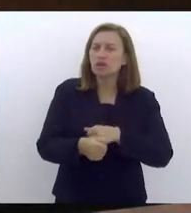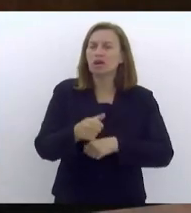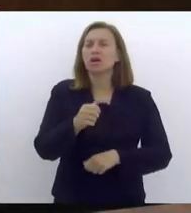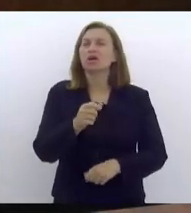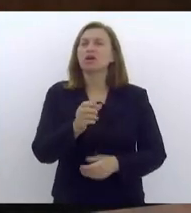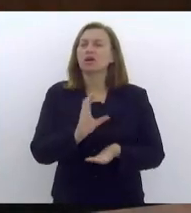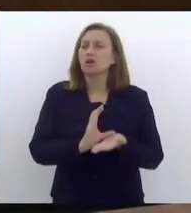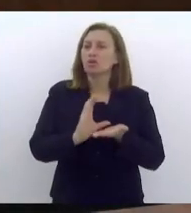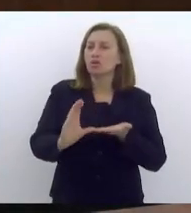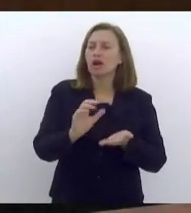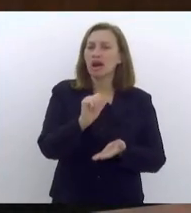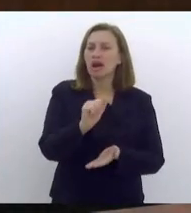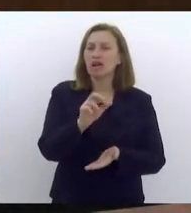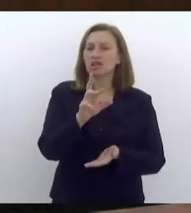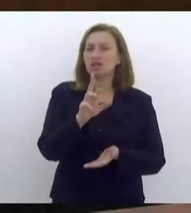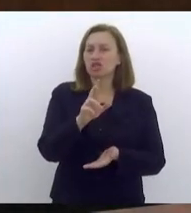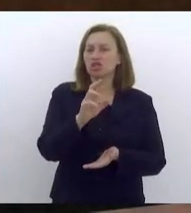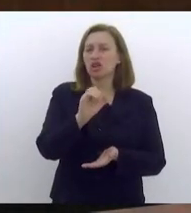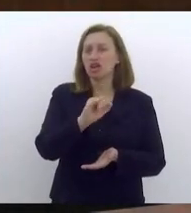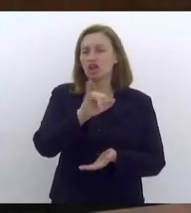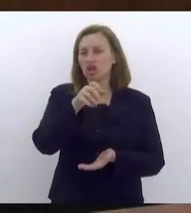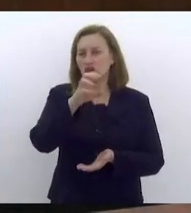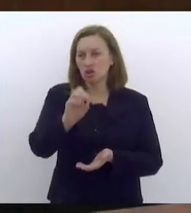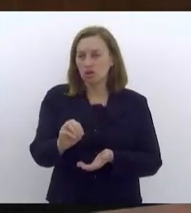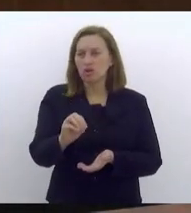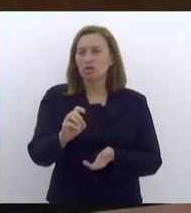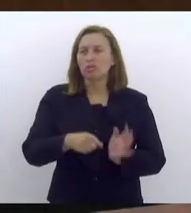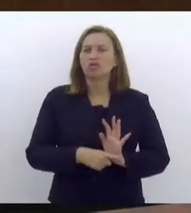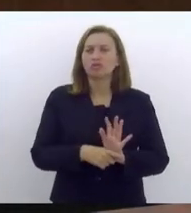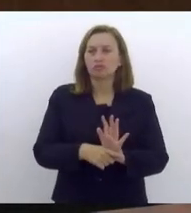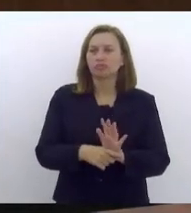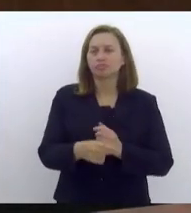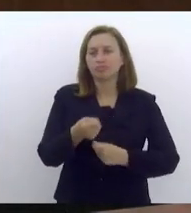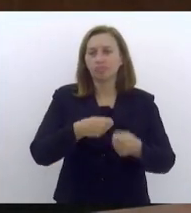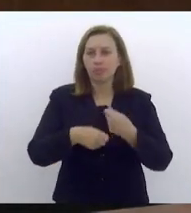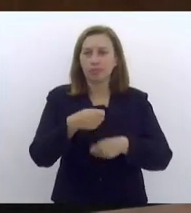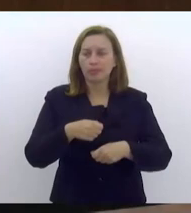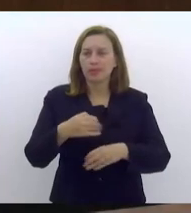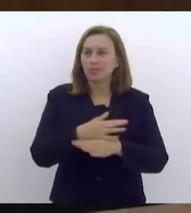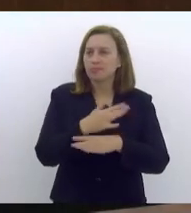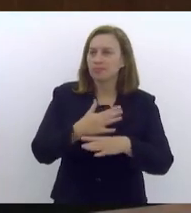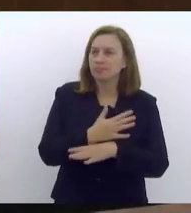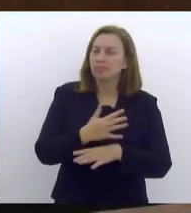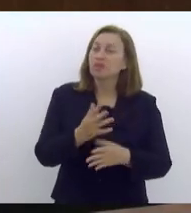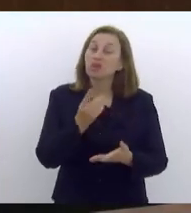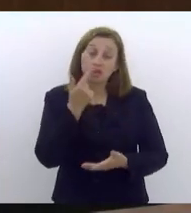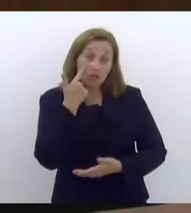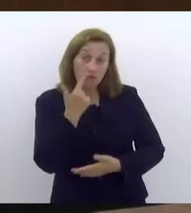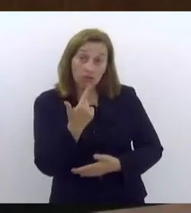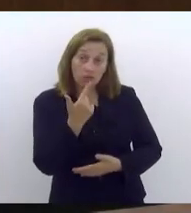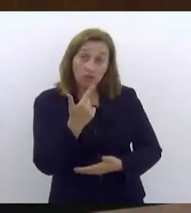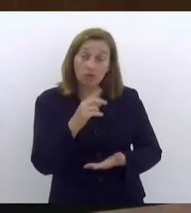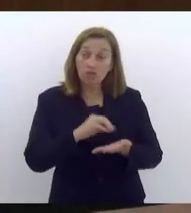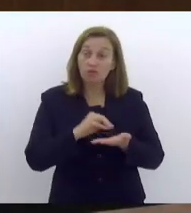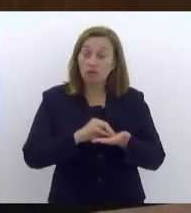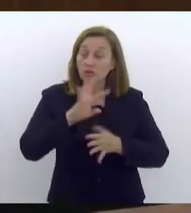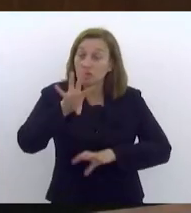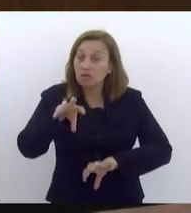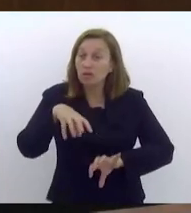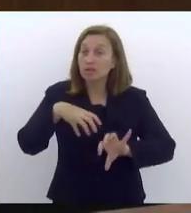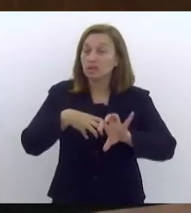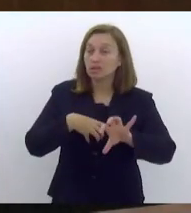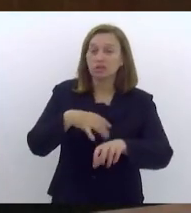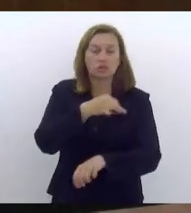para refomentar toda a atividade econômica da cidade, e a gente viu pura apatia, desídia do prefeito,